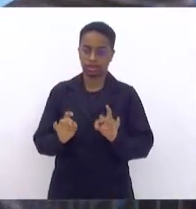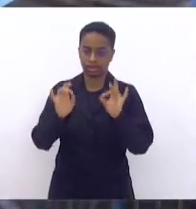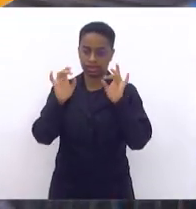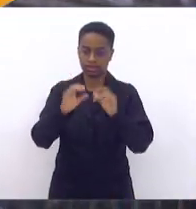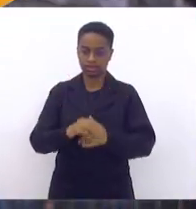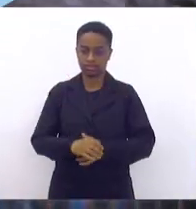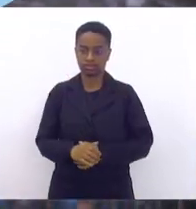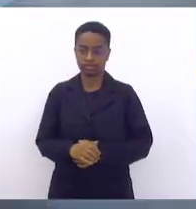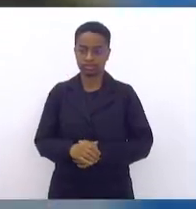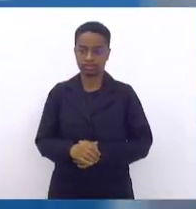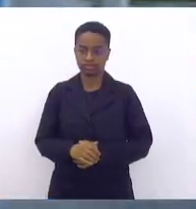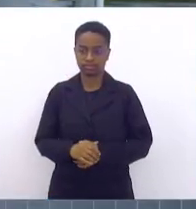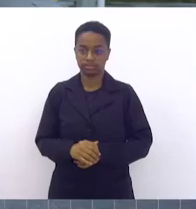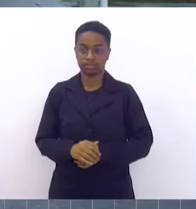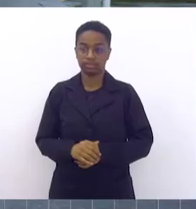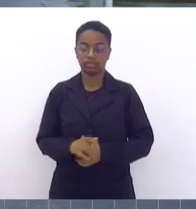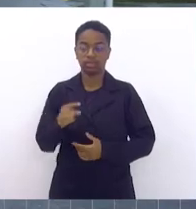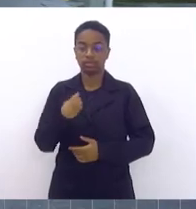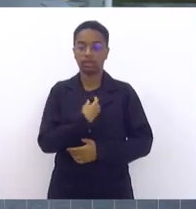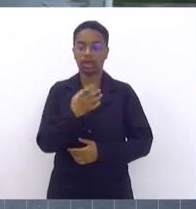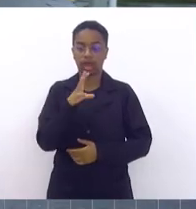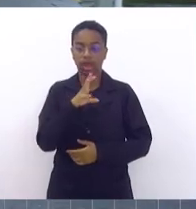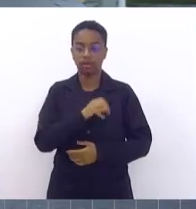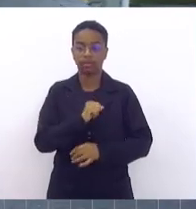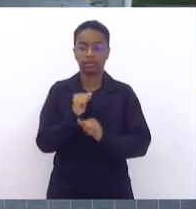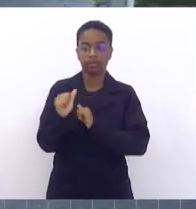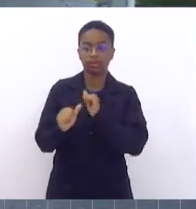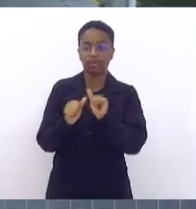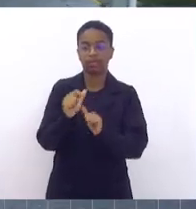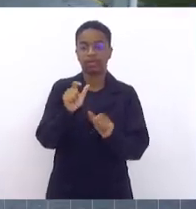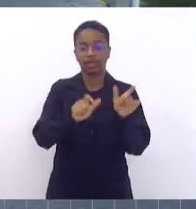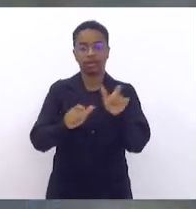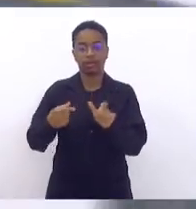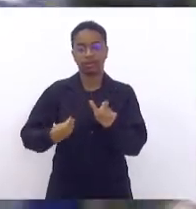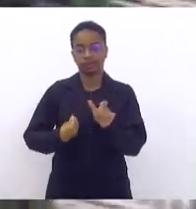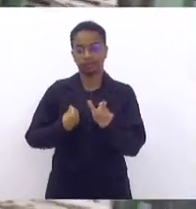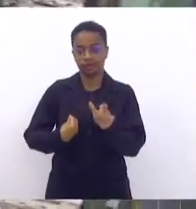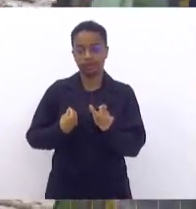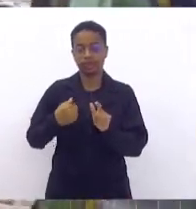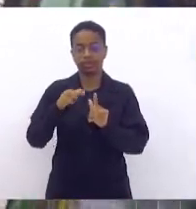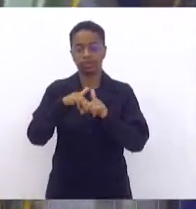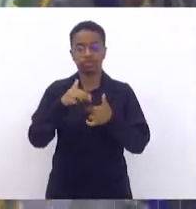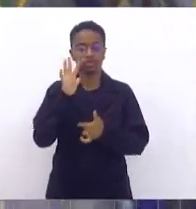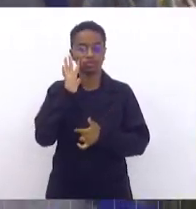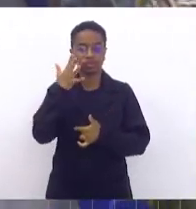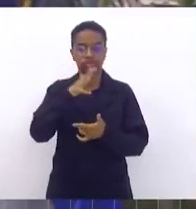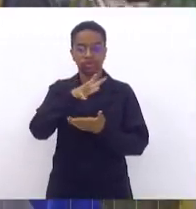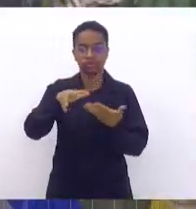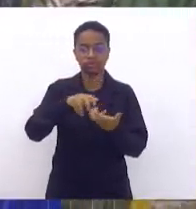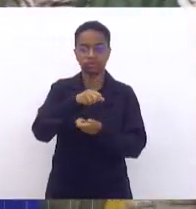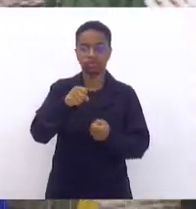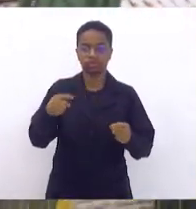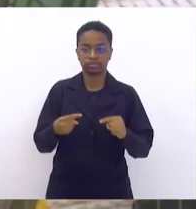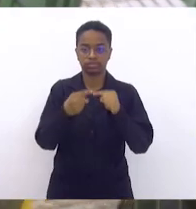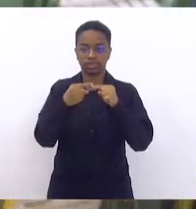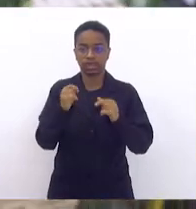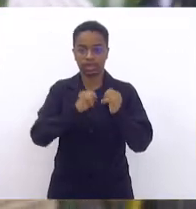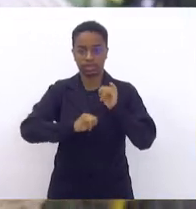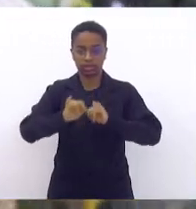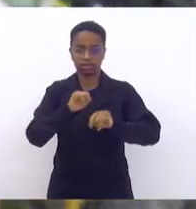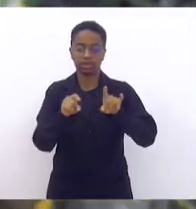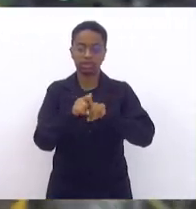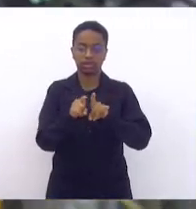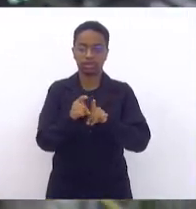Lar nós temos paixão por transformar a vida das pessoas por meio das nossas soluções sustentáveis da química e do